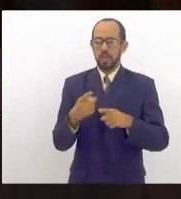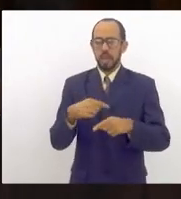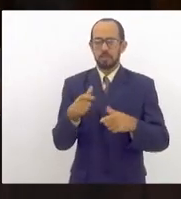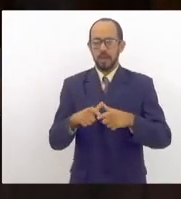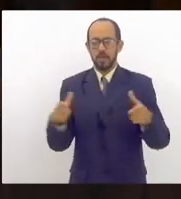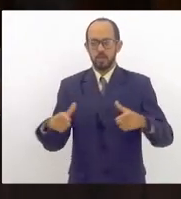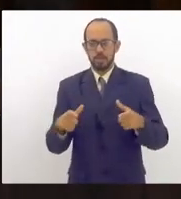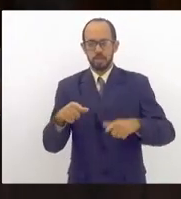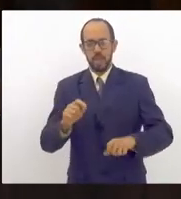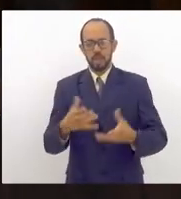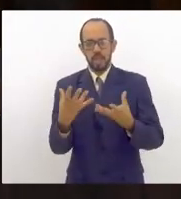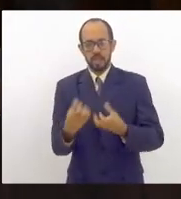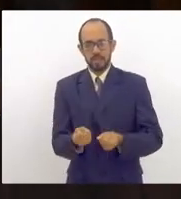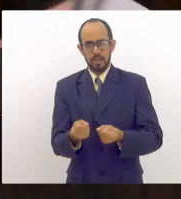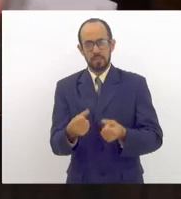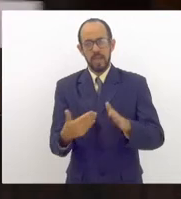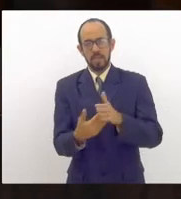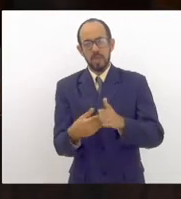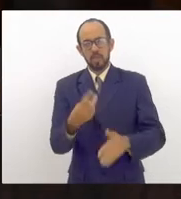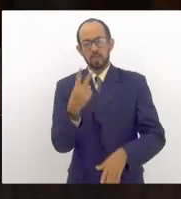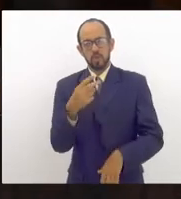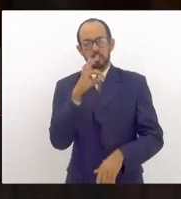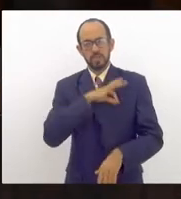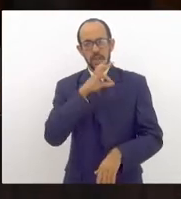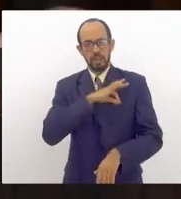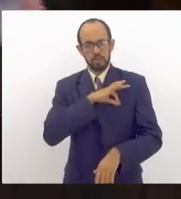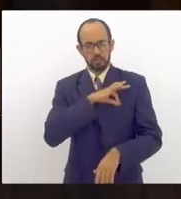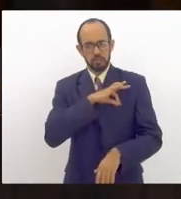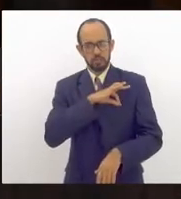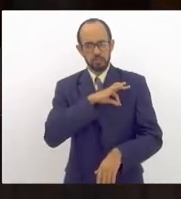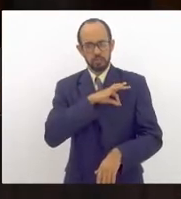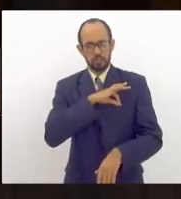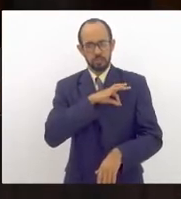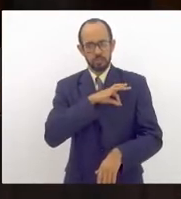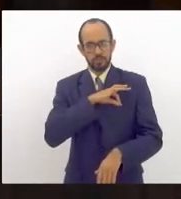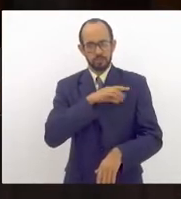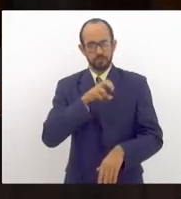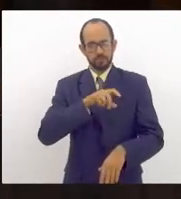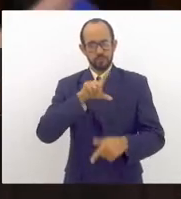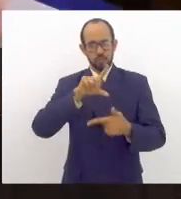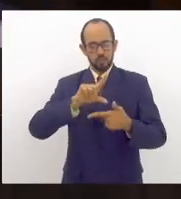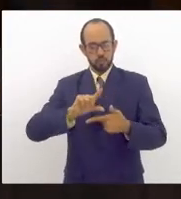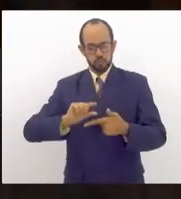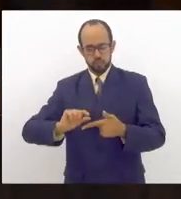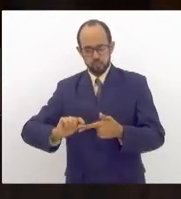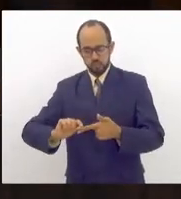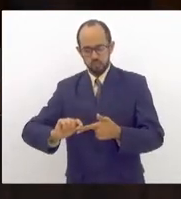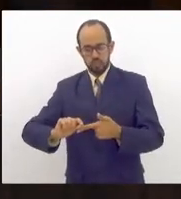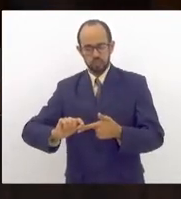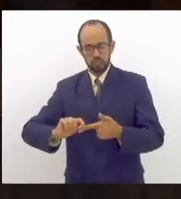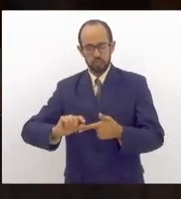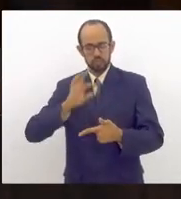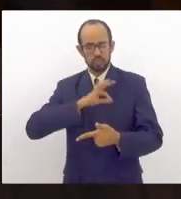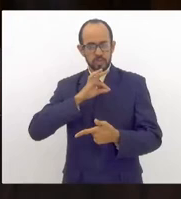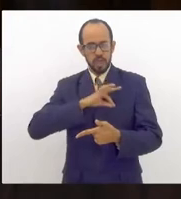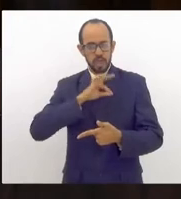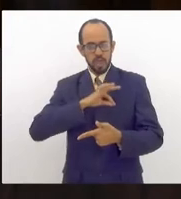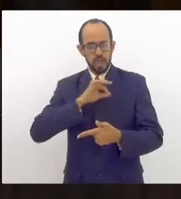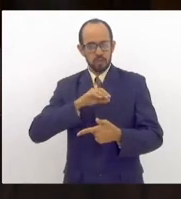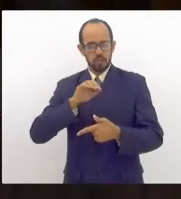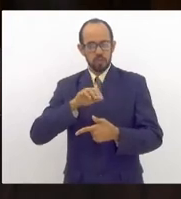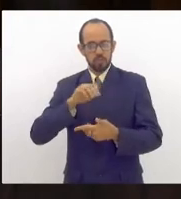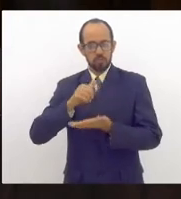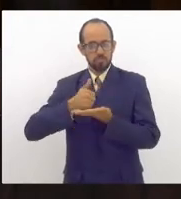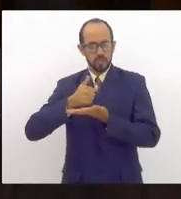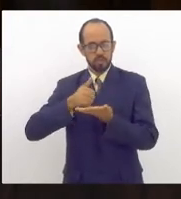um até dois salários mínimos E aí eu tive olhando o declínio do salário mínimo Estadual aqui também nem me lembrou uma discussão que a gente